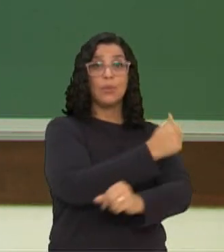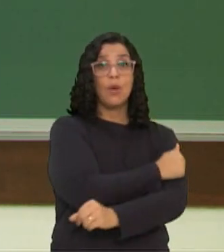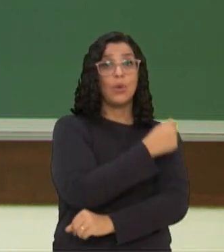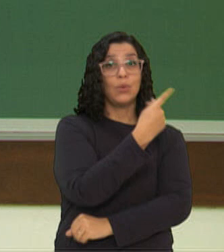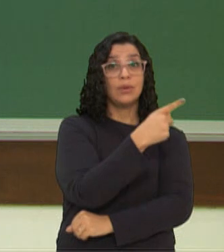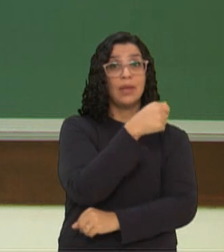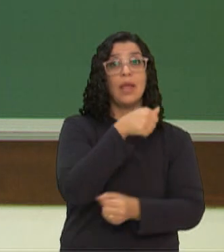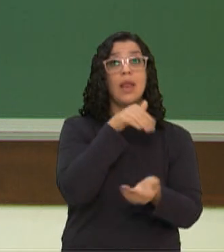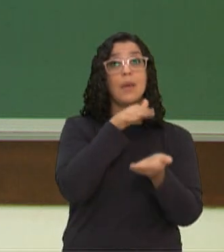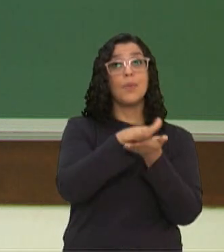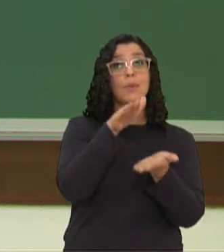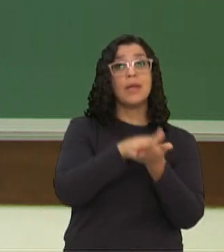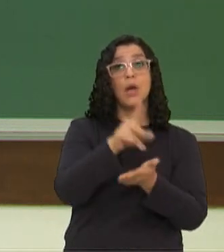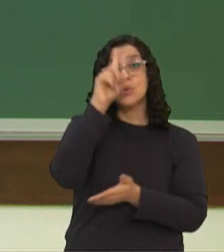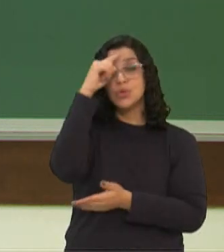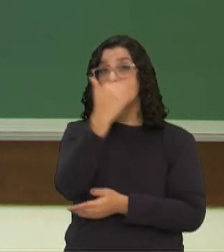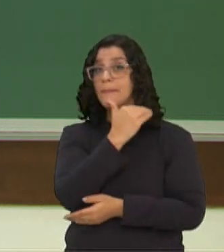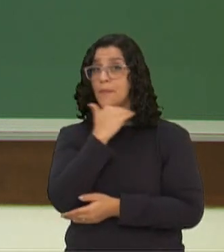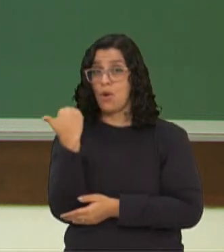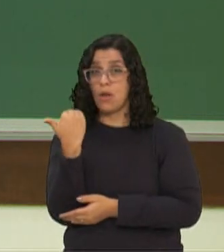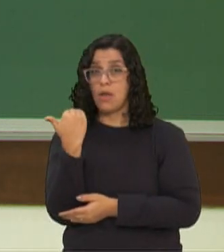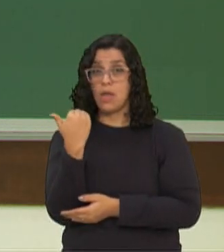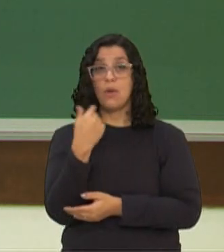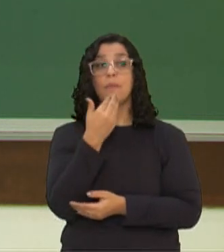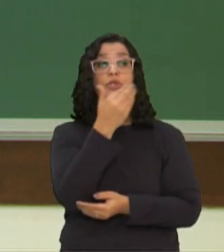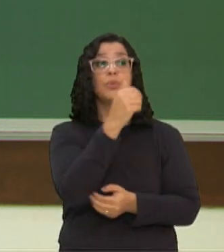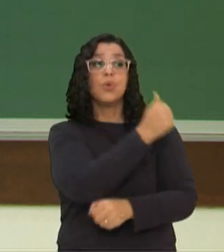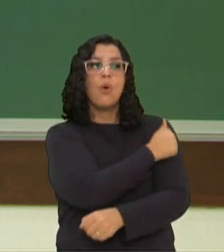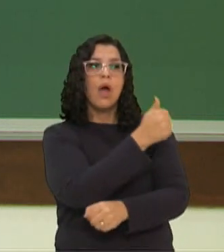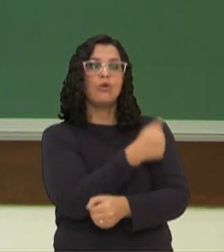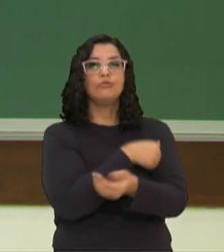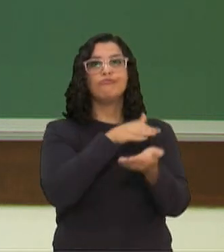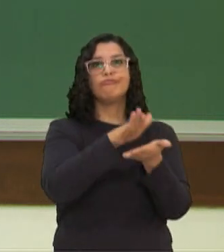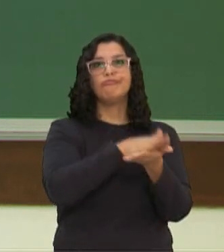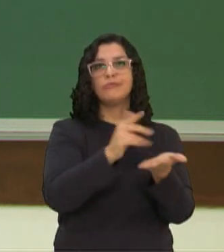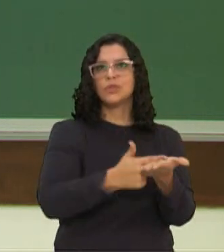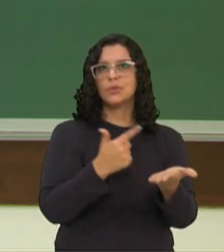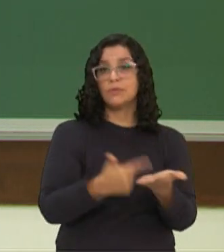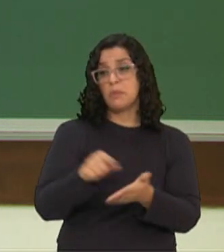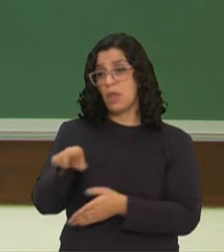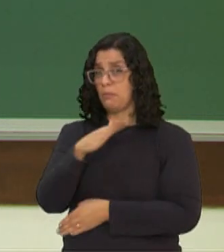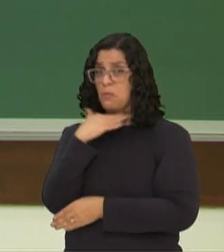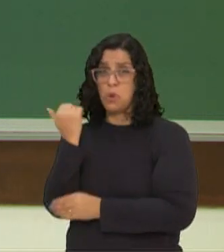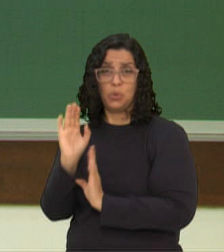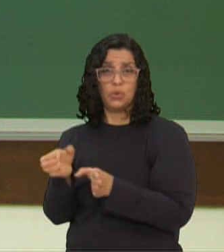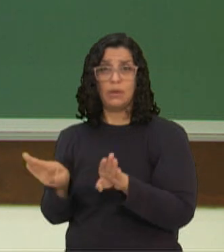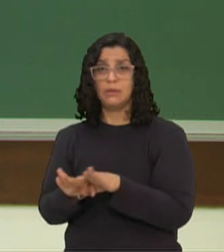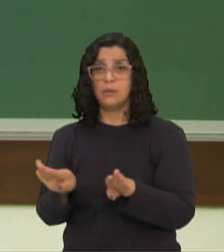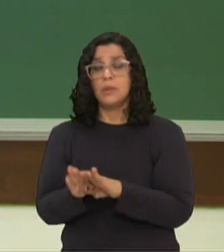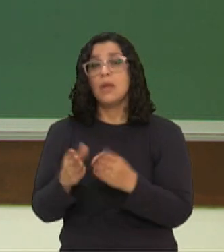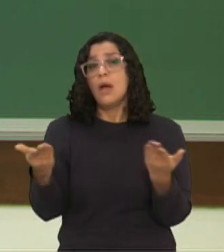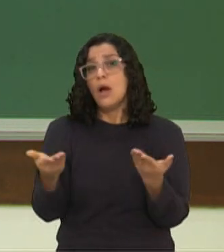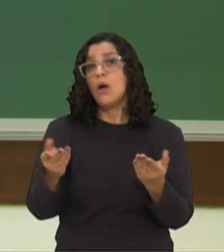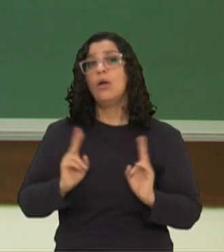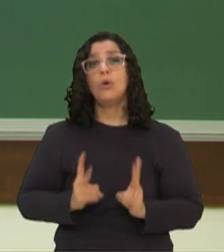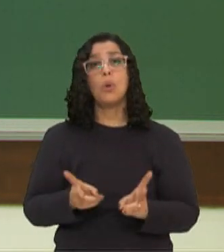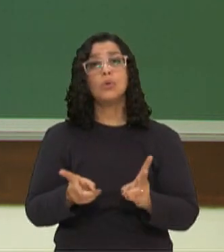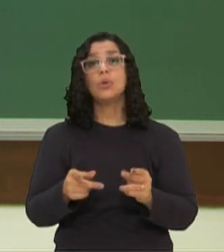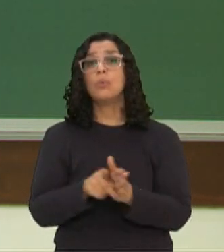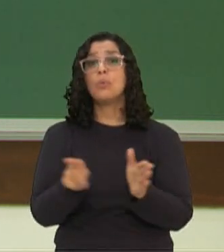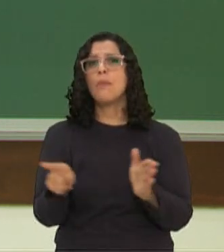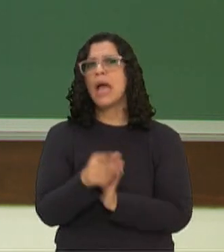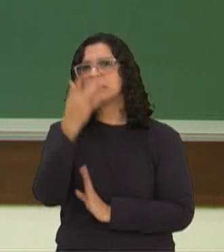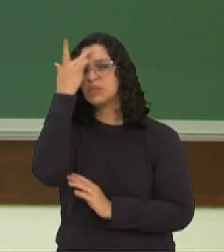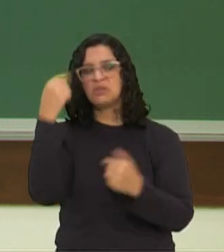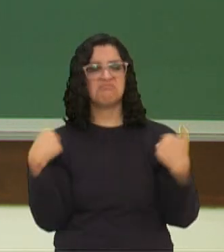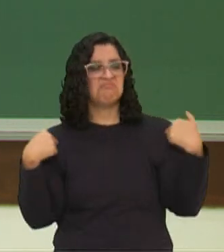para publicar no dia da morte dele. Quando ele morreu, o livro foi publicado. Como ele já estava em óbito, ninguém deu